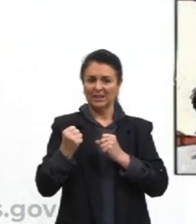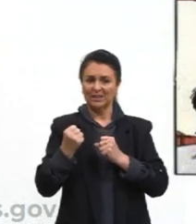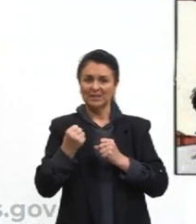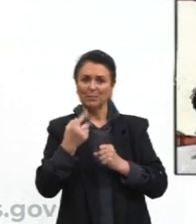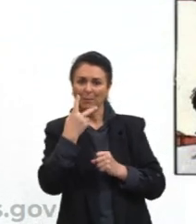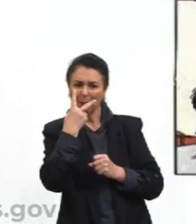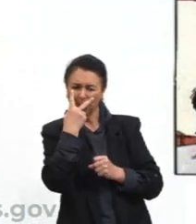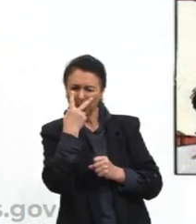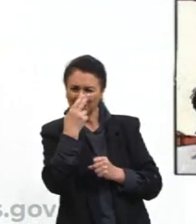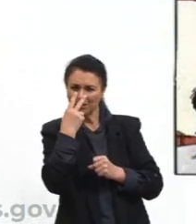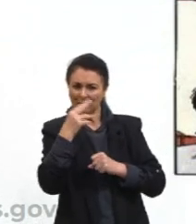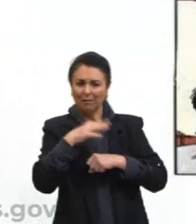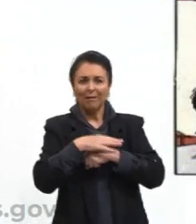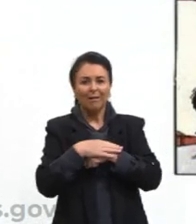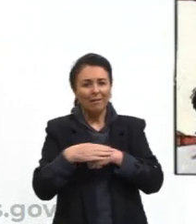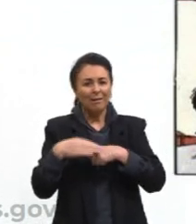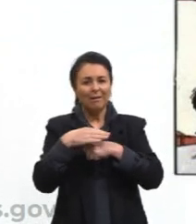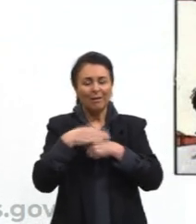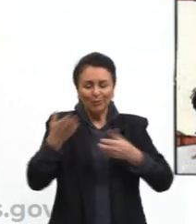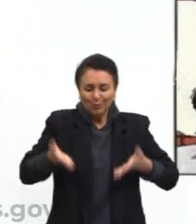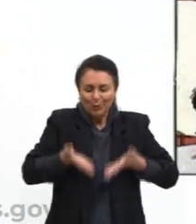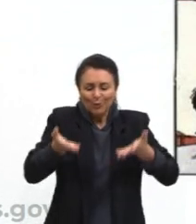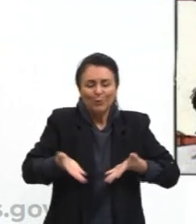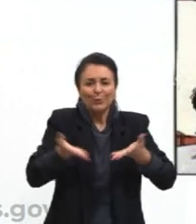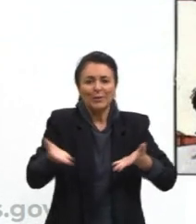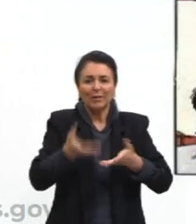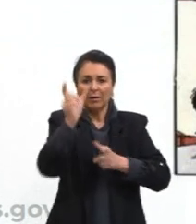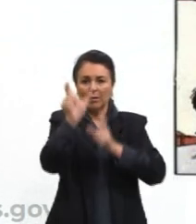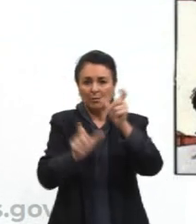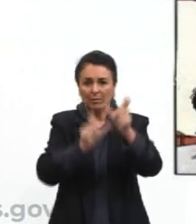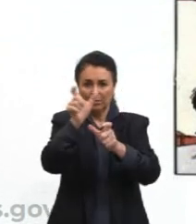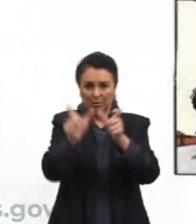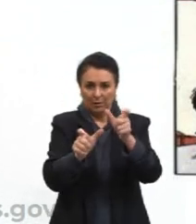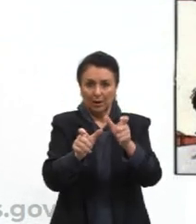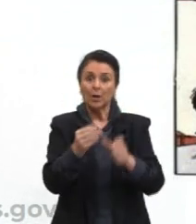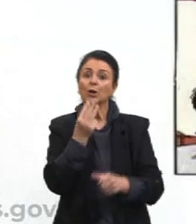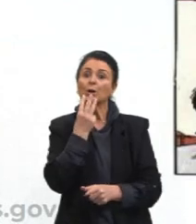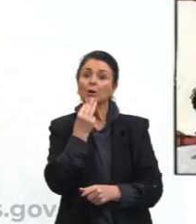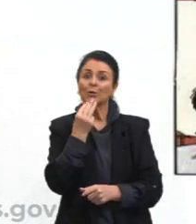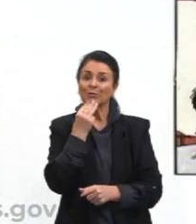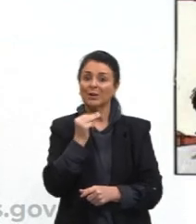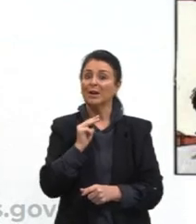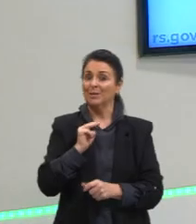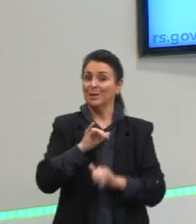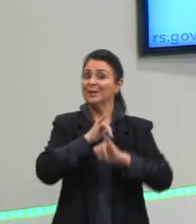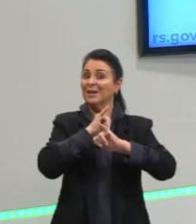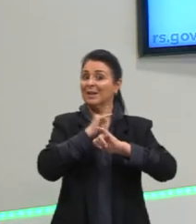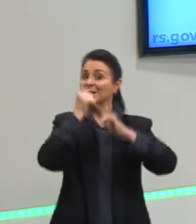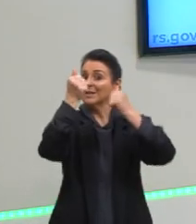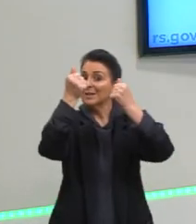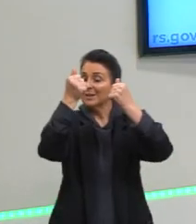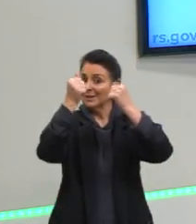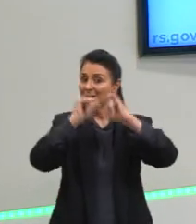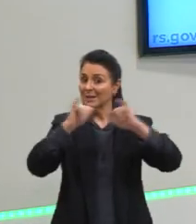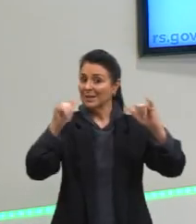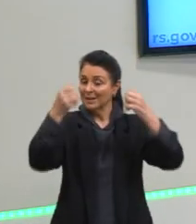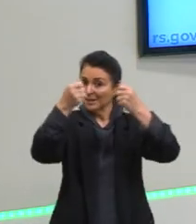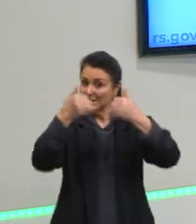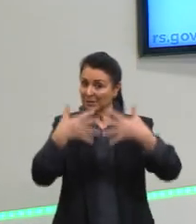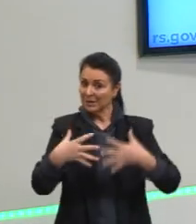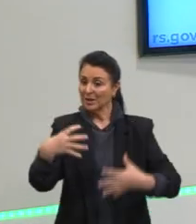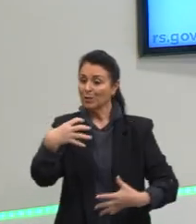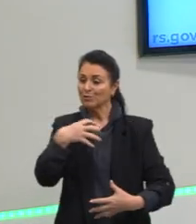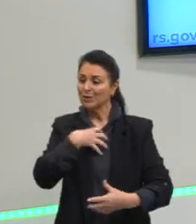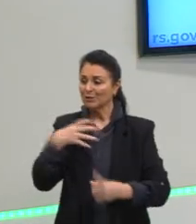de mobilizar as pessoas que o verbo então a tribo isso como formas de dominação então